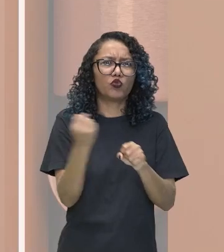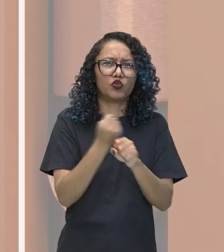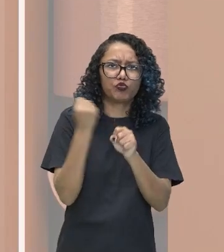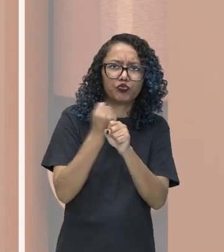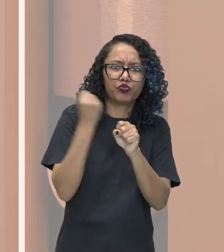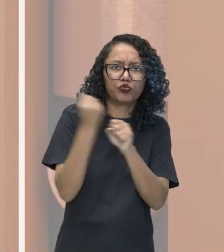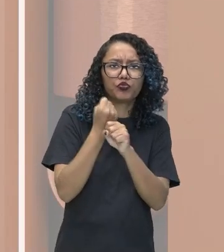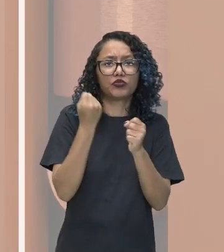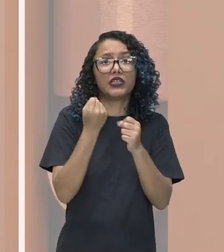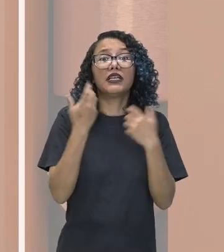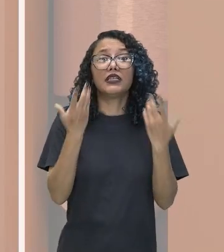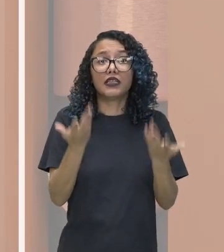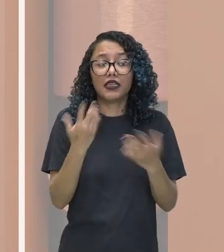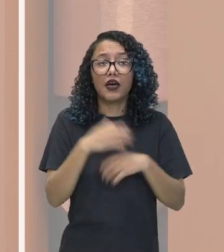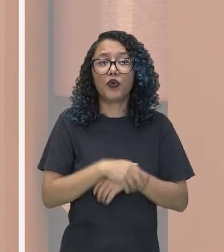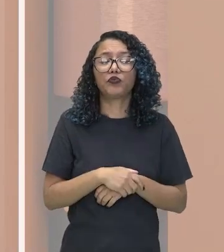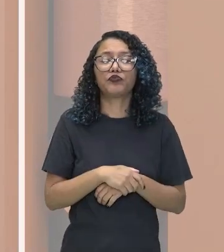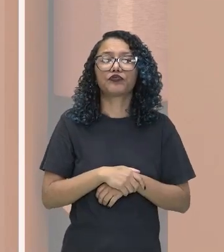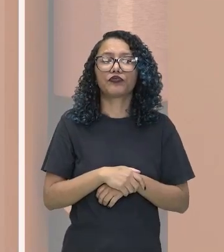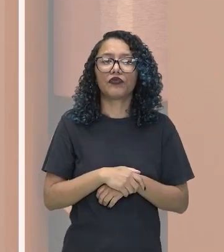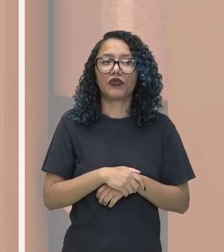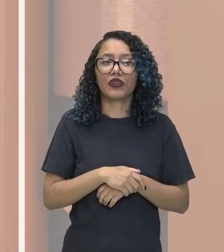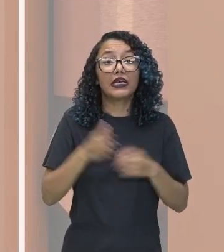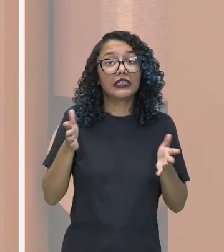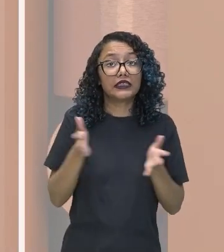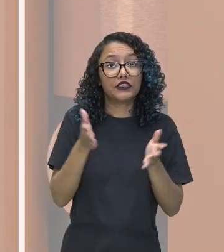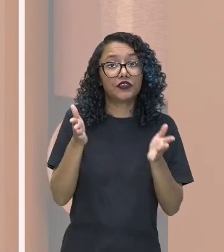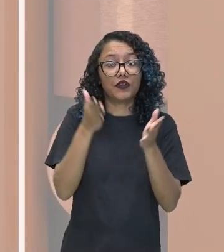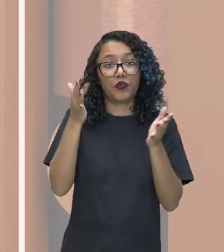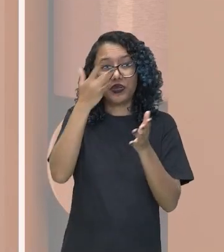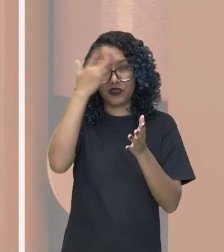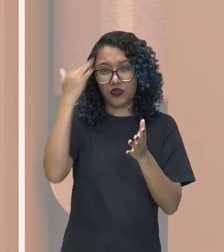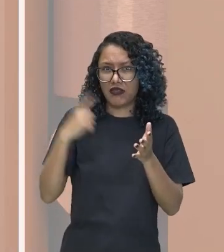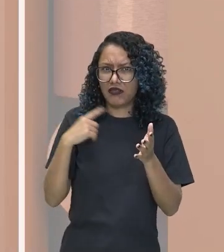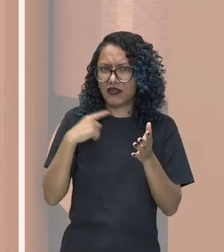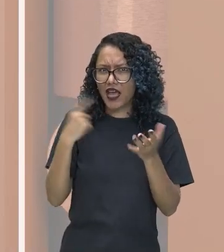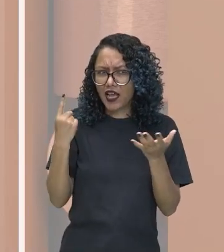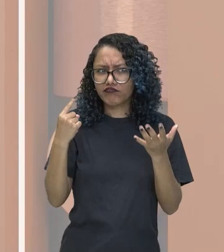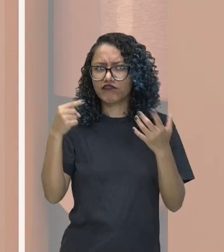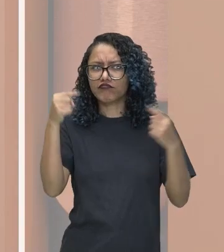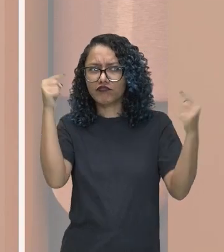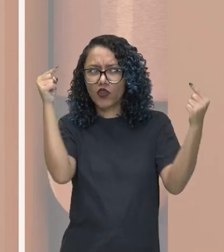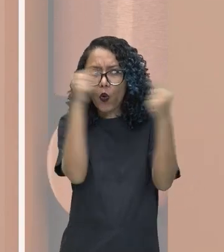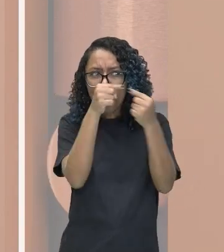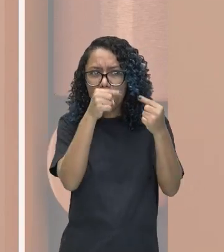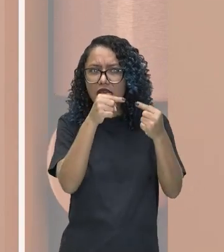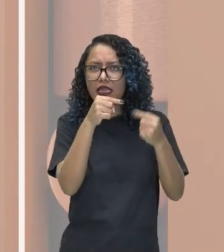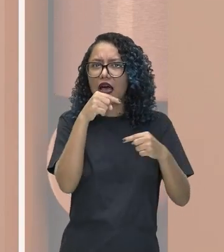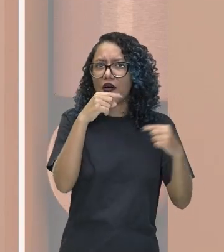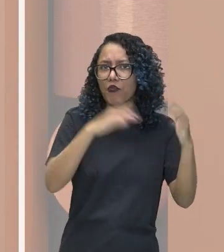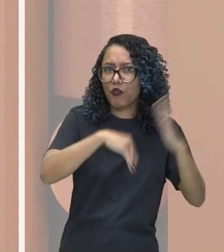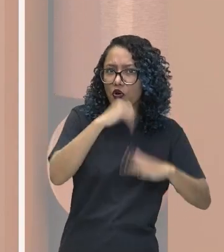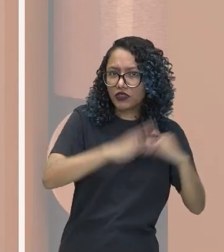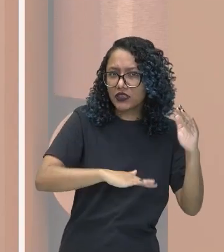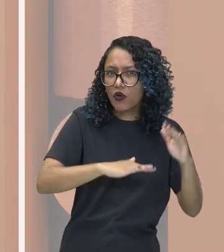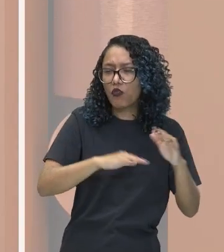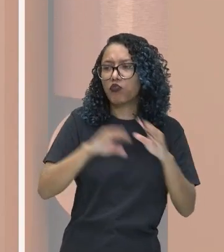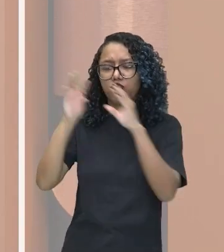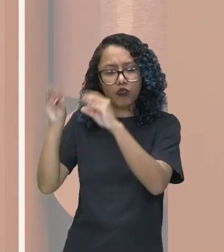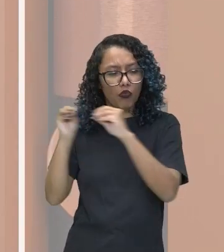eles incentivam trabalhadores que tenham essa qualificação a irem para lá. Isso faz com